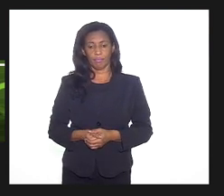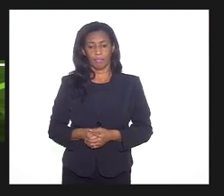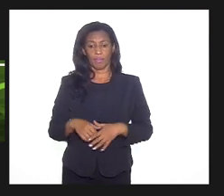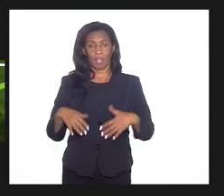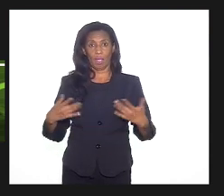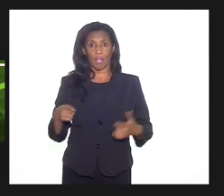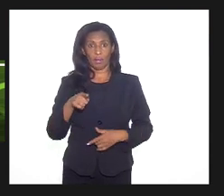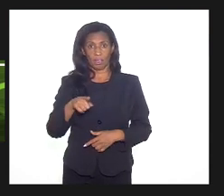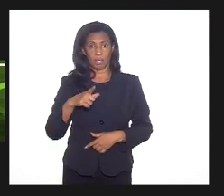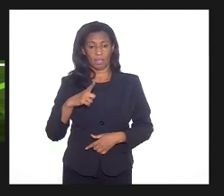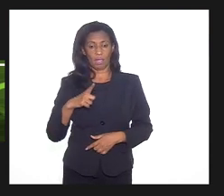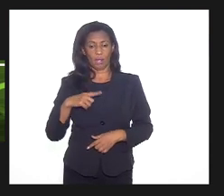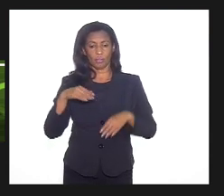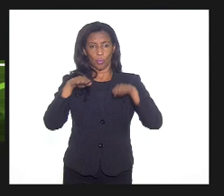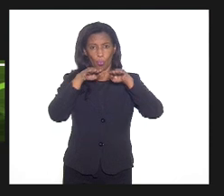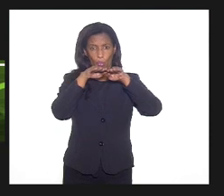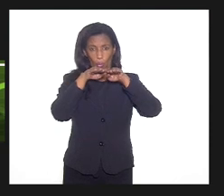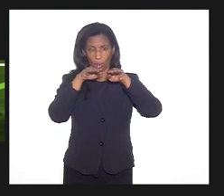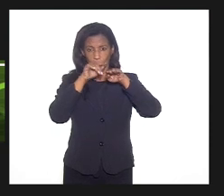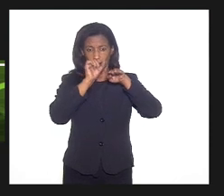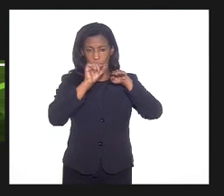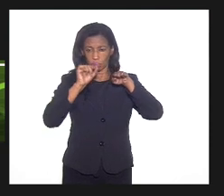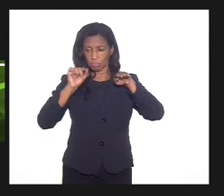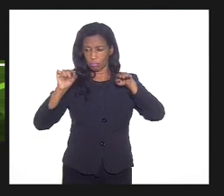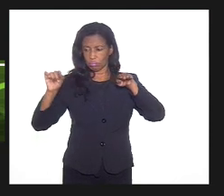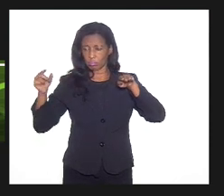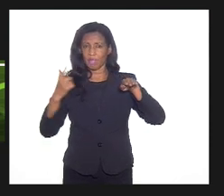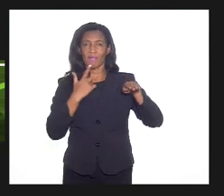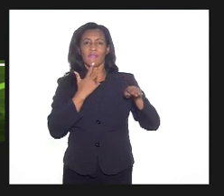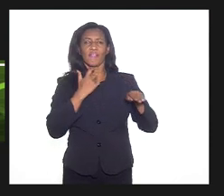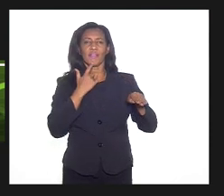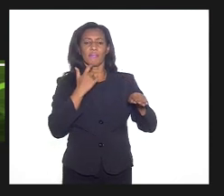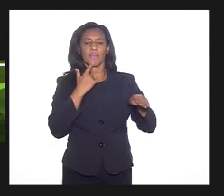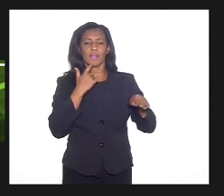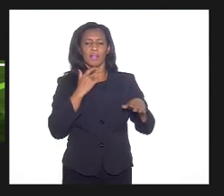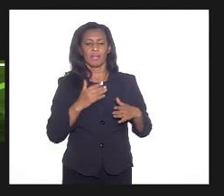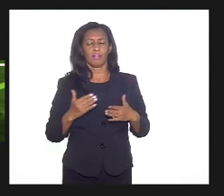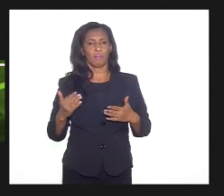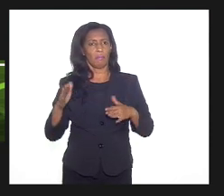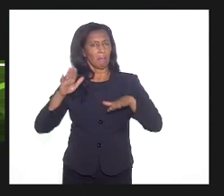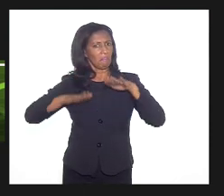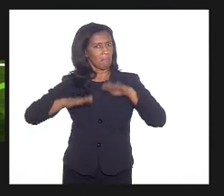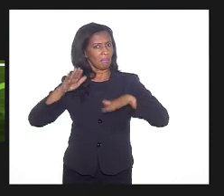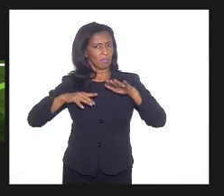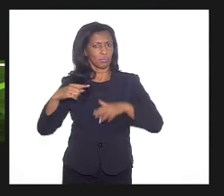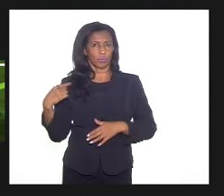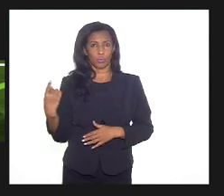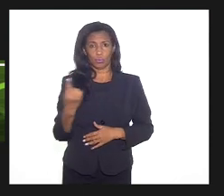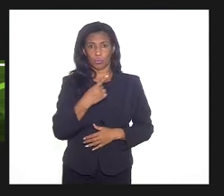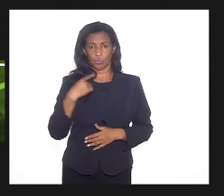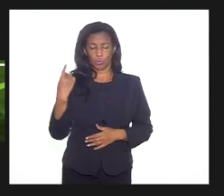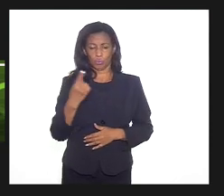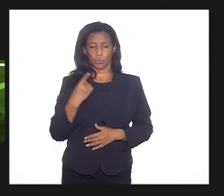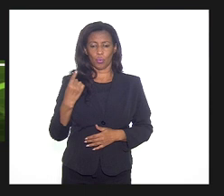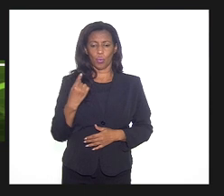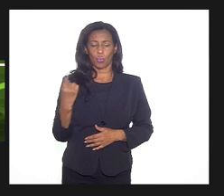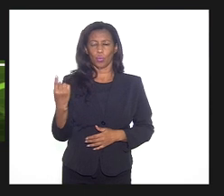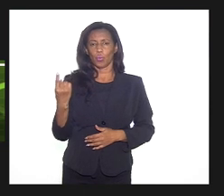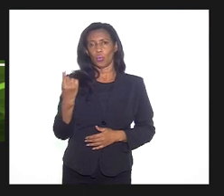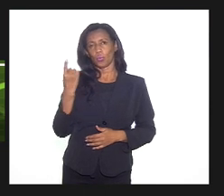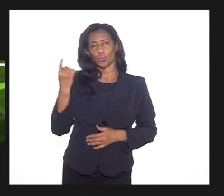onde tem o corte da linha, né, aqui, apesar de nós termos crescido, os únicos